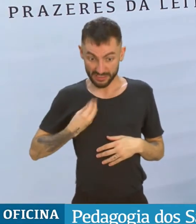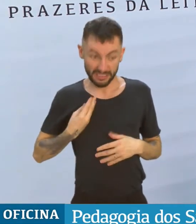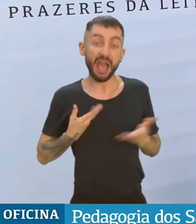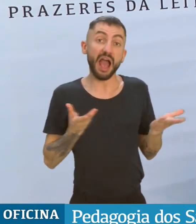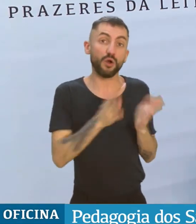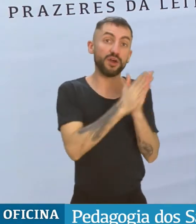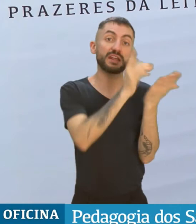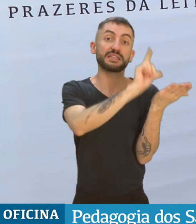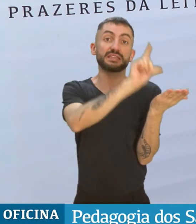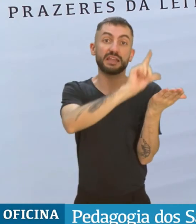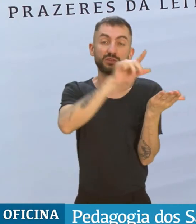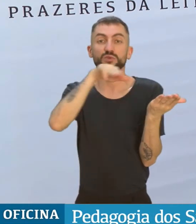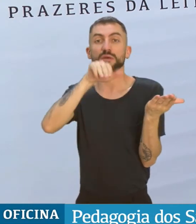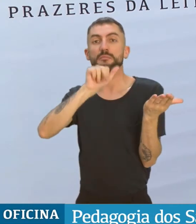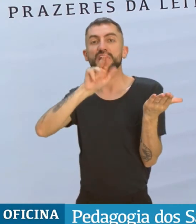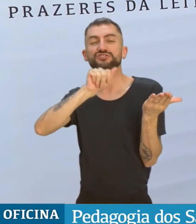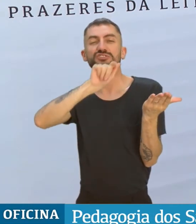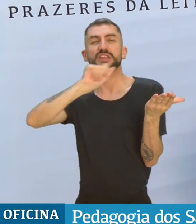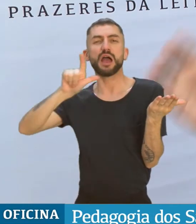Lá, 70,